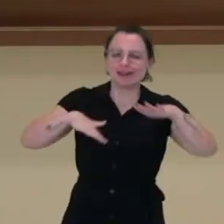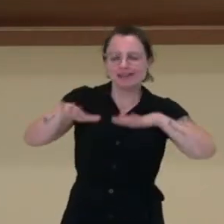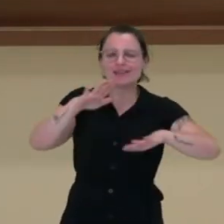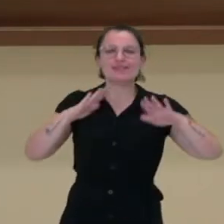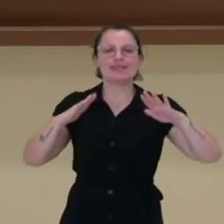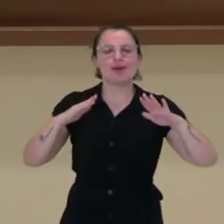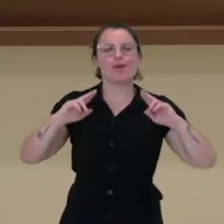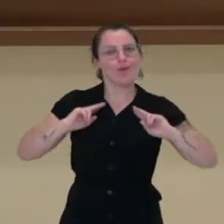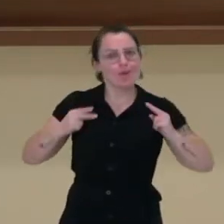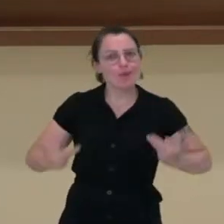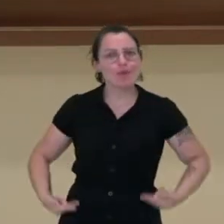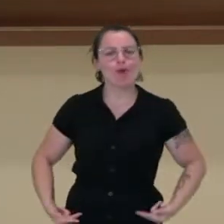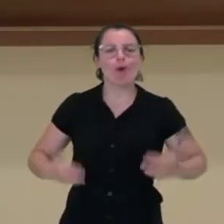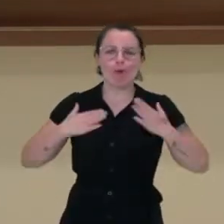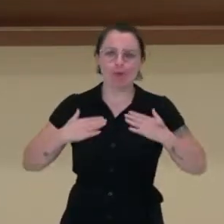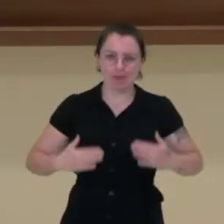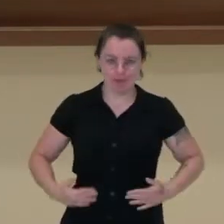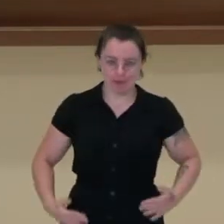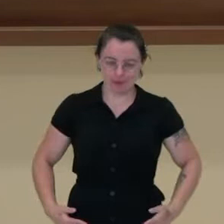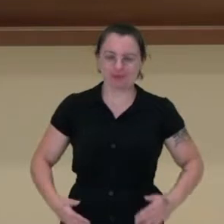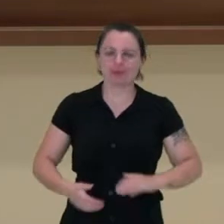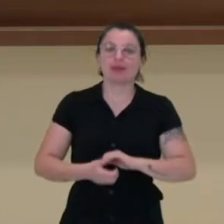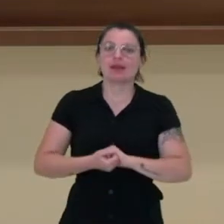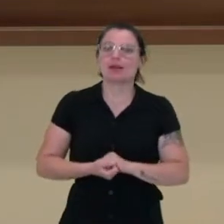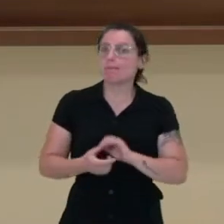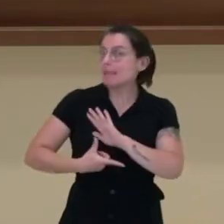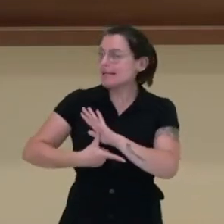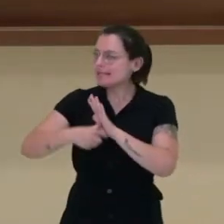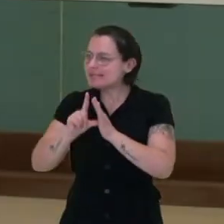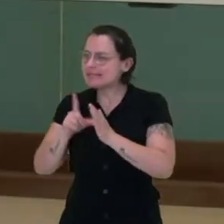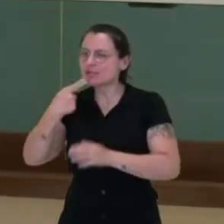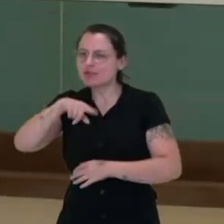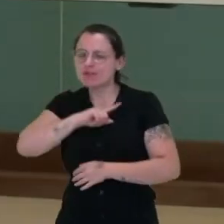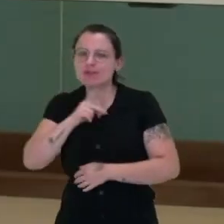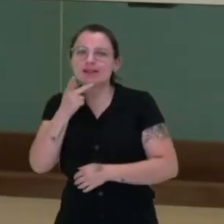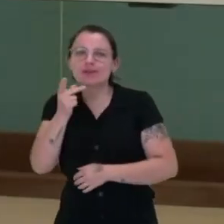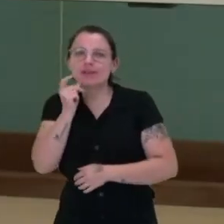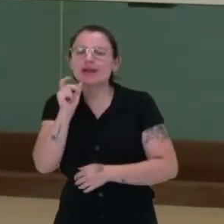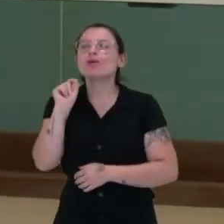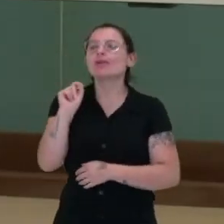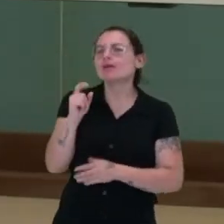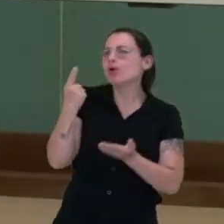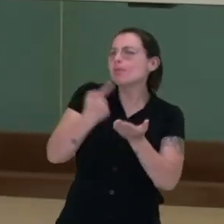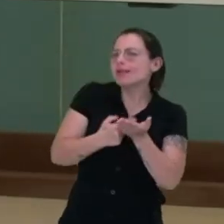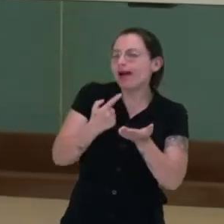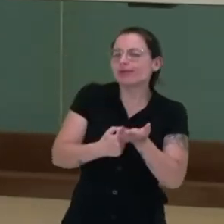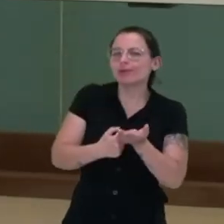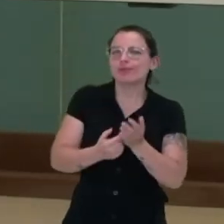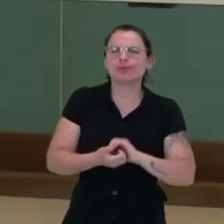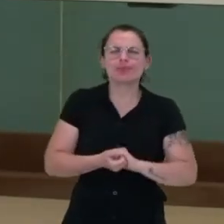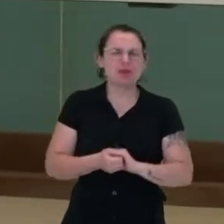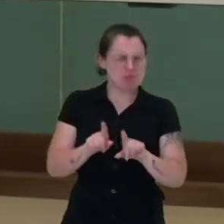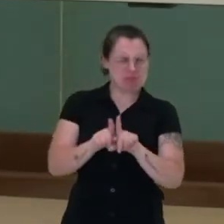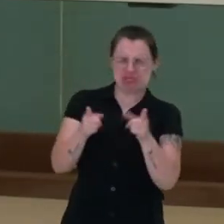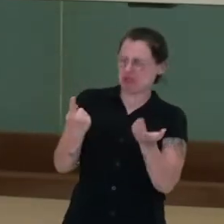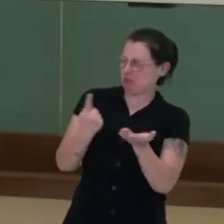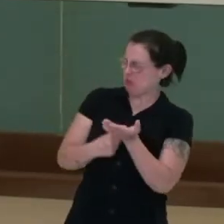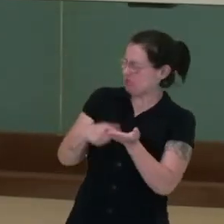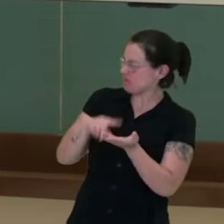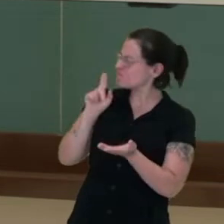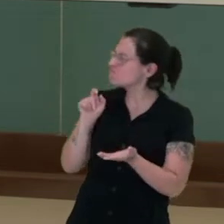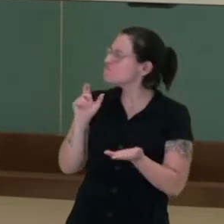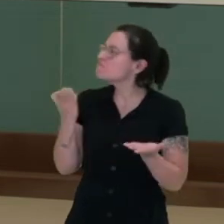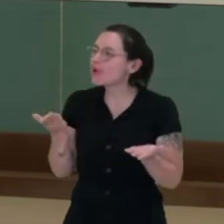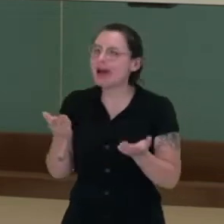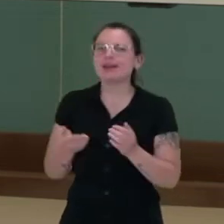humano. Mas antes de falarmos sobre isso, nós vamos fazer um combinado. Que combinado é esse, Fabiano? Toda vez que